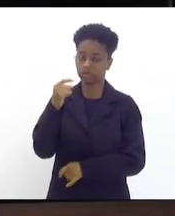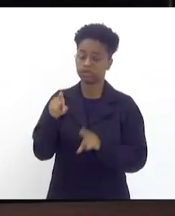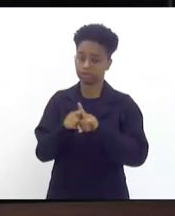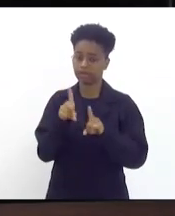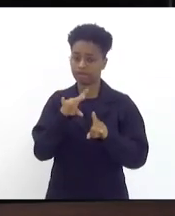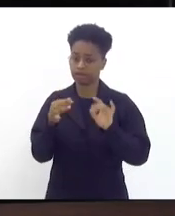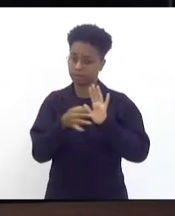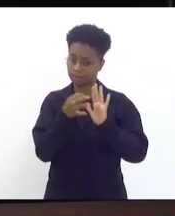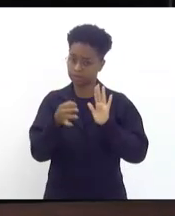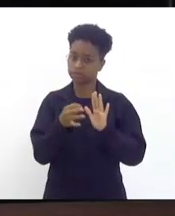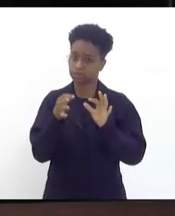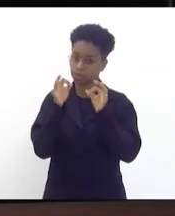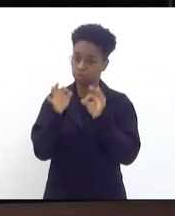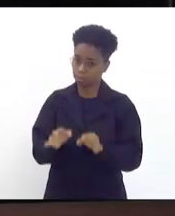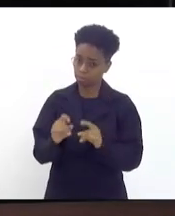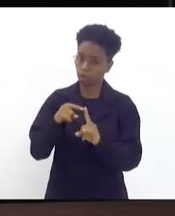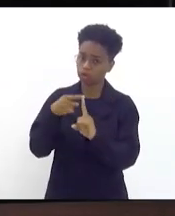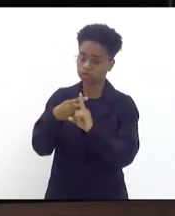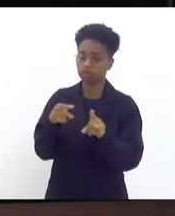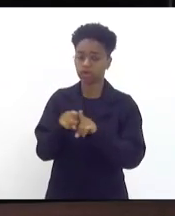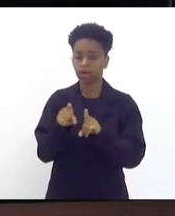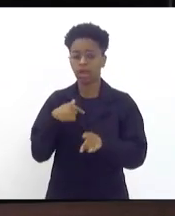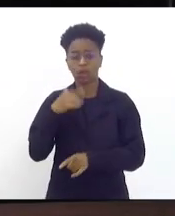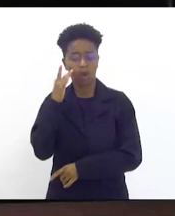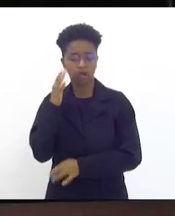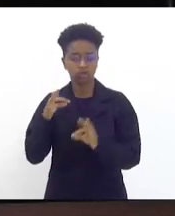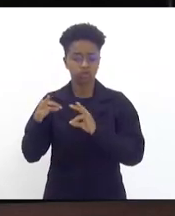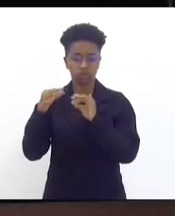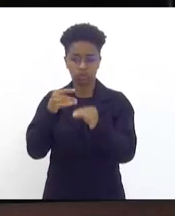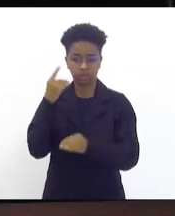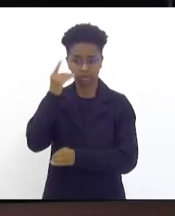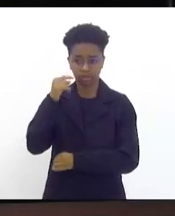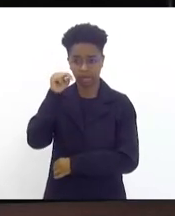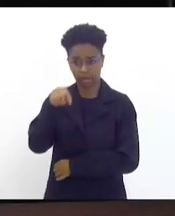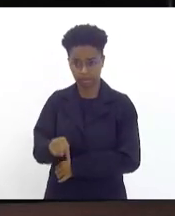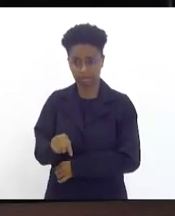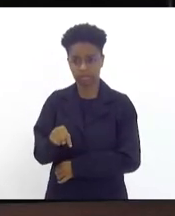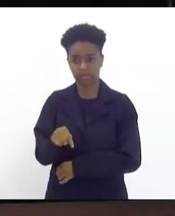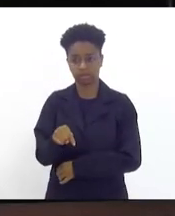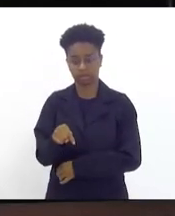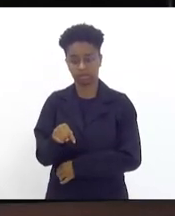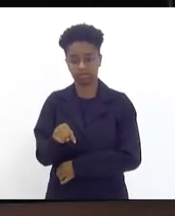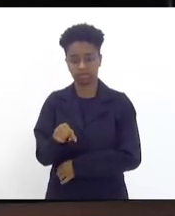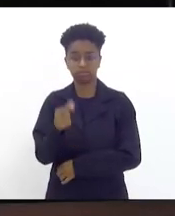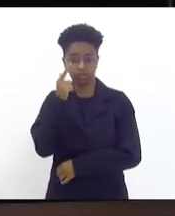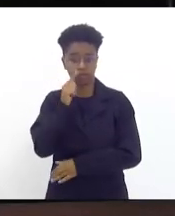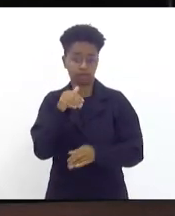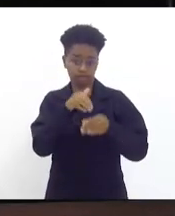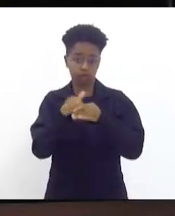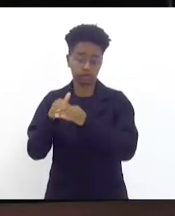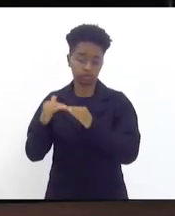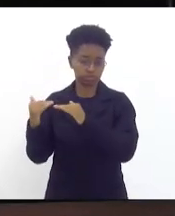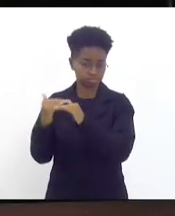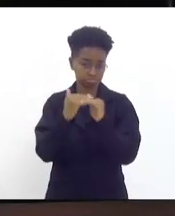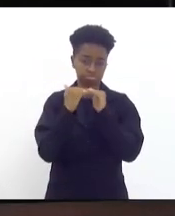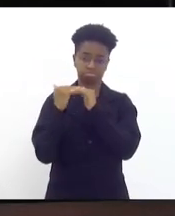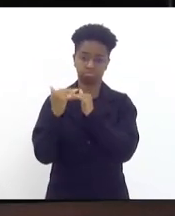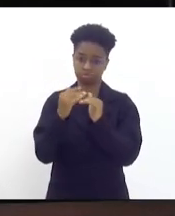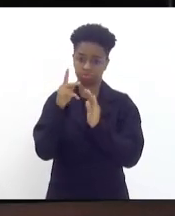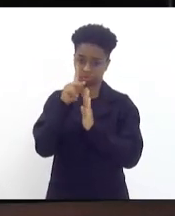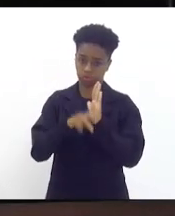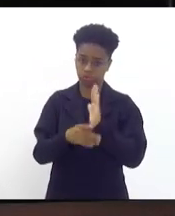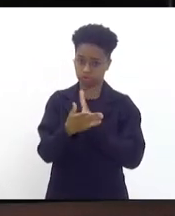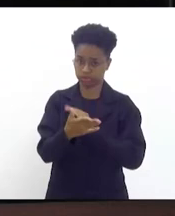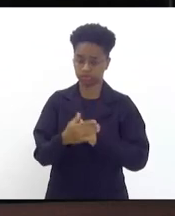um parecer positivo e eu acho que todos os deputados aqui desse plenário vão votar por unanimidade no projeto desse